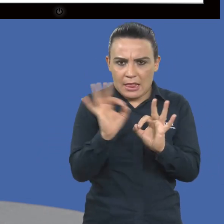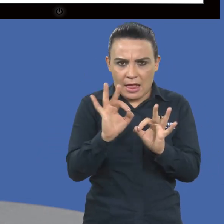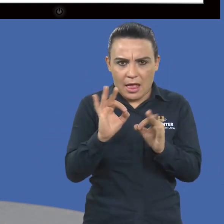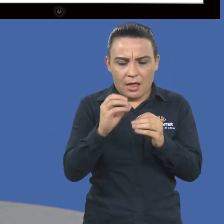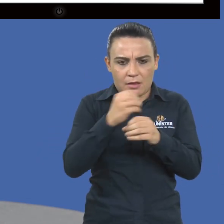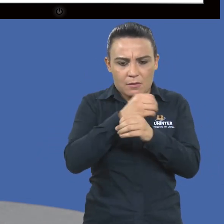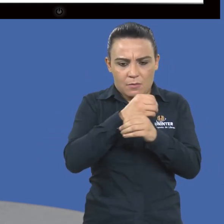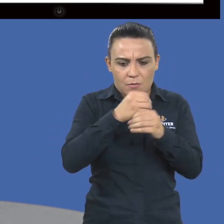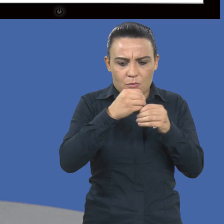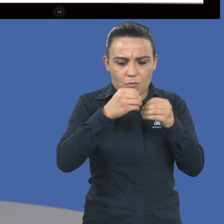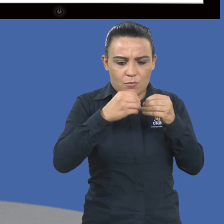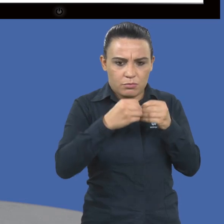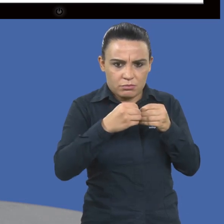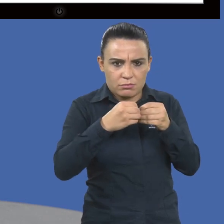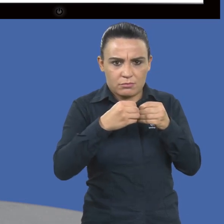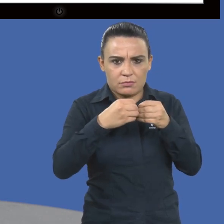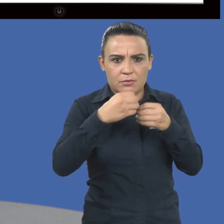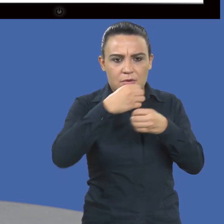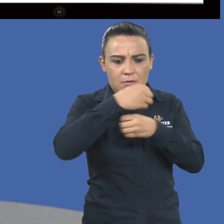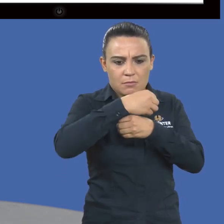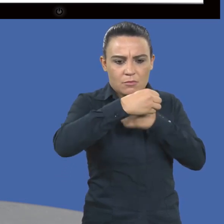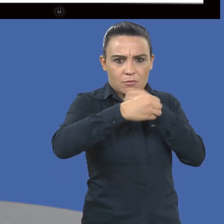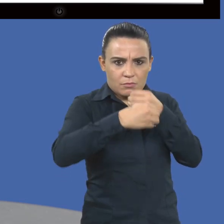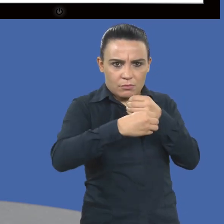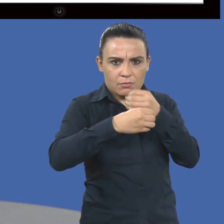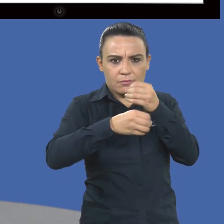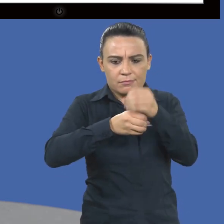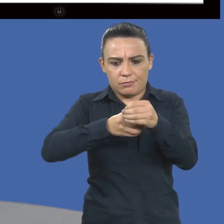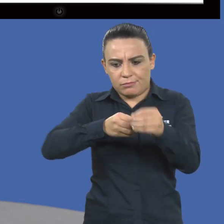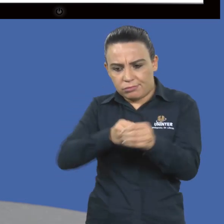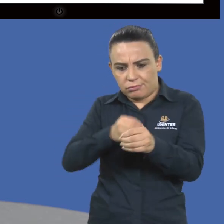houver um erro, que a gente chama um erro